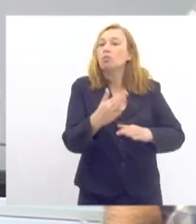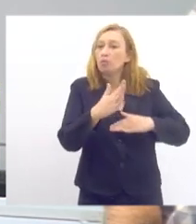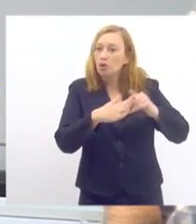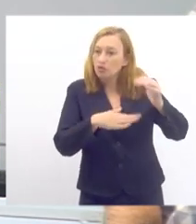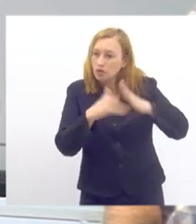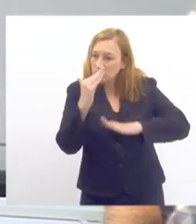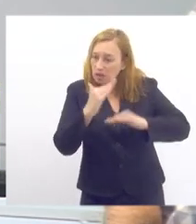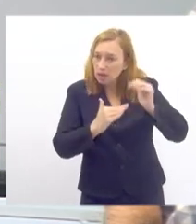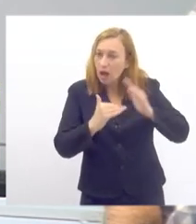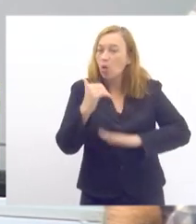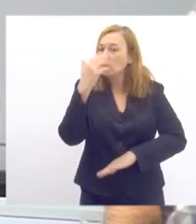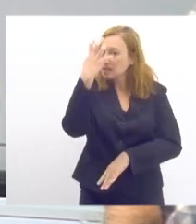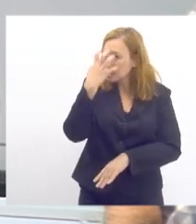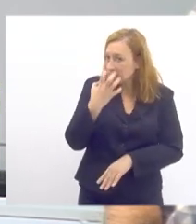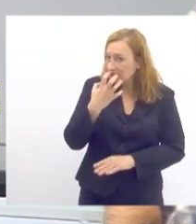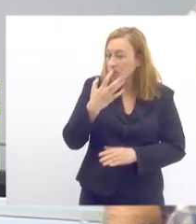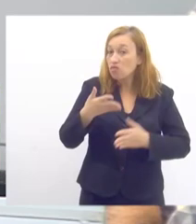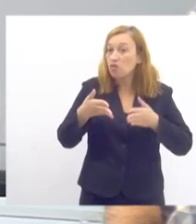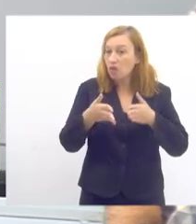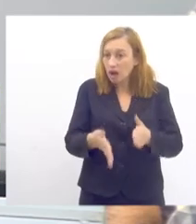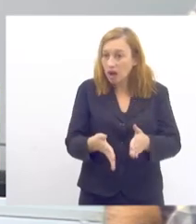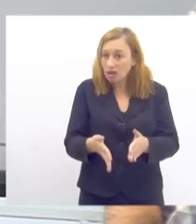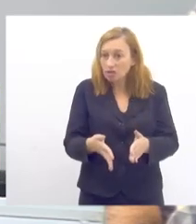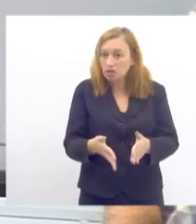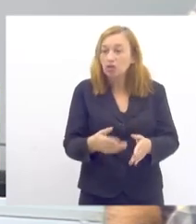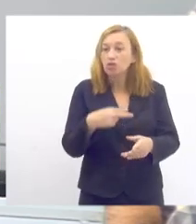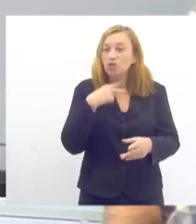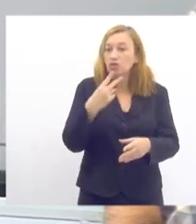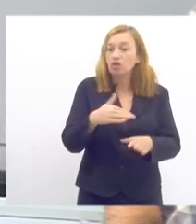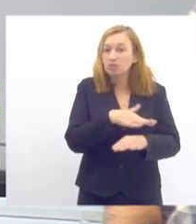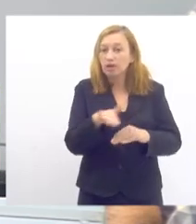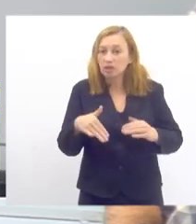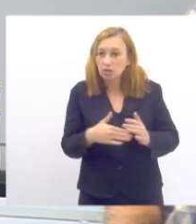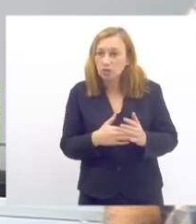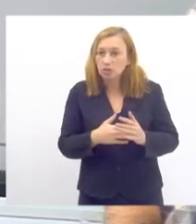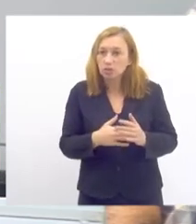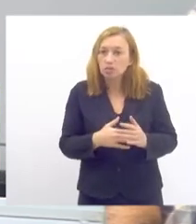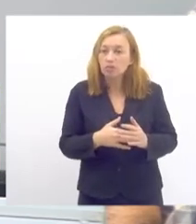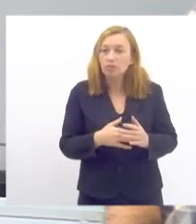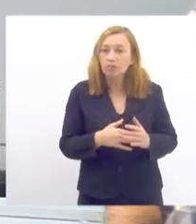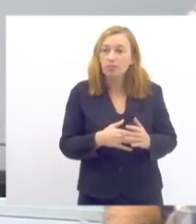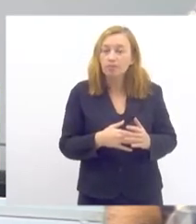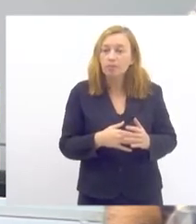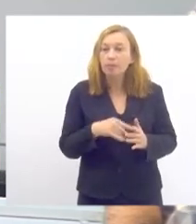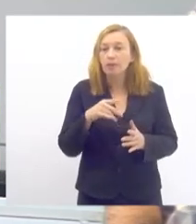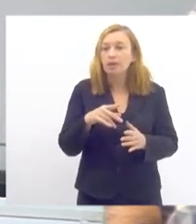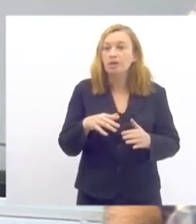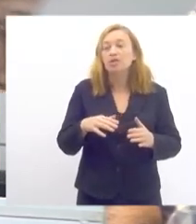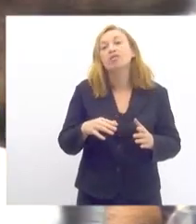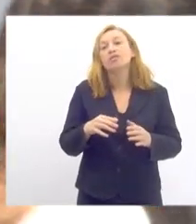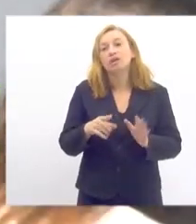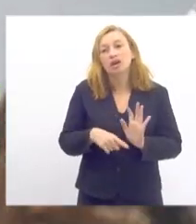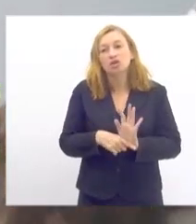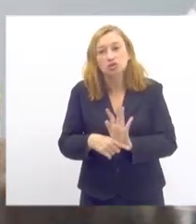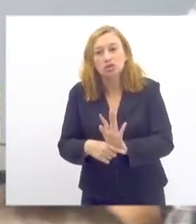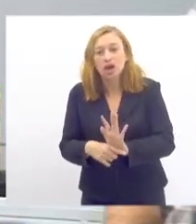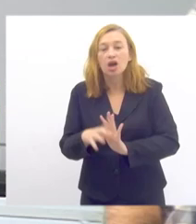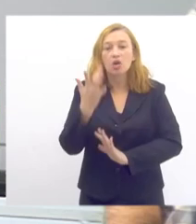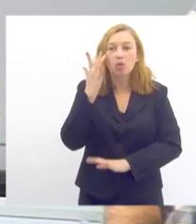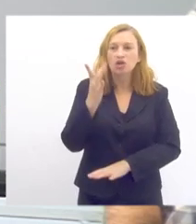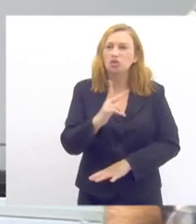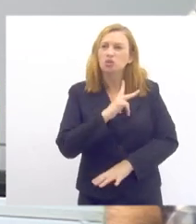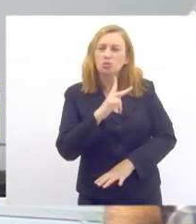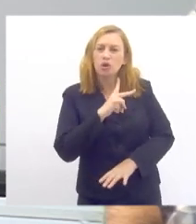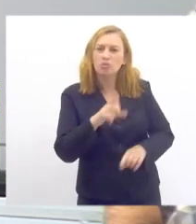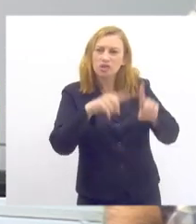profissional, um estudo sério, centrado, com voz para todas as partes, vai se esclarecer, que me parece que isso também os próprios